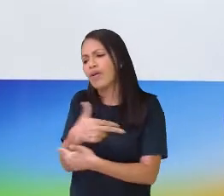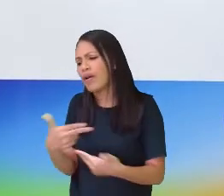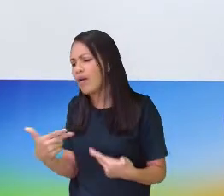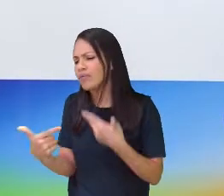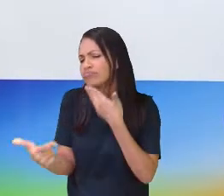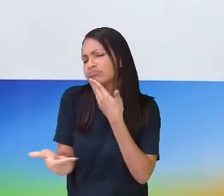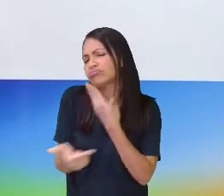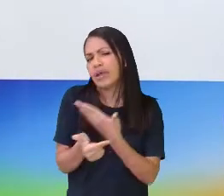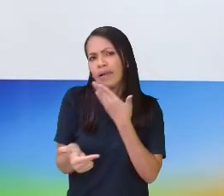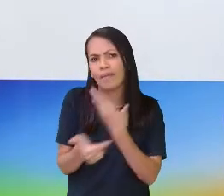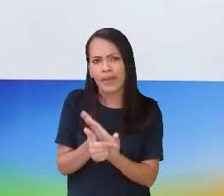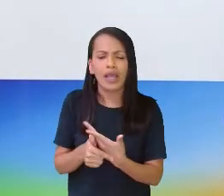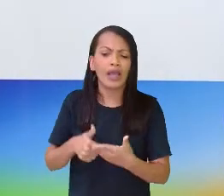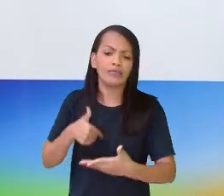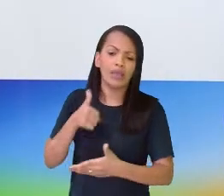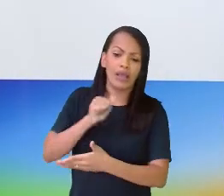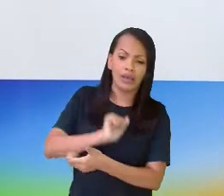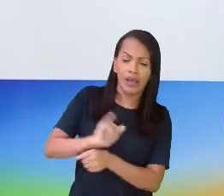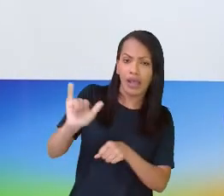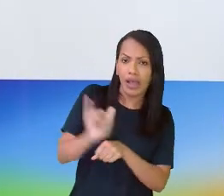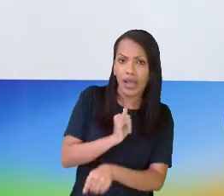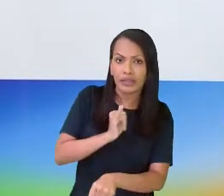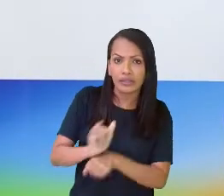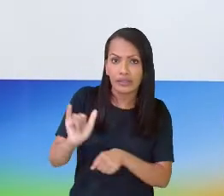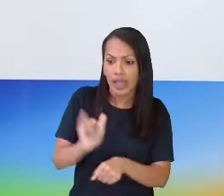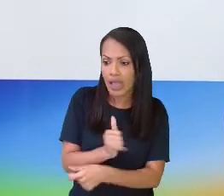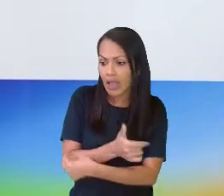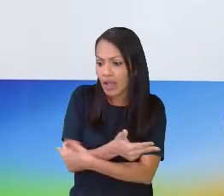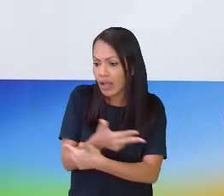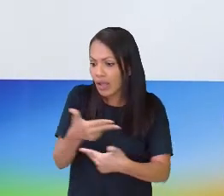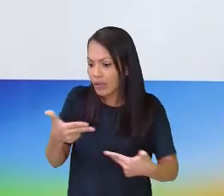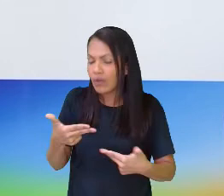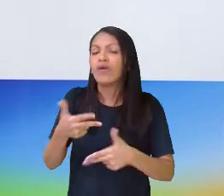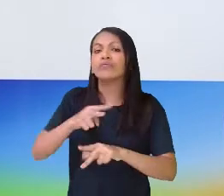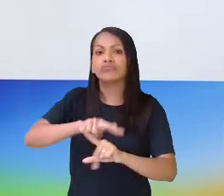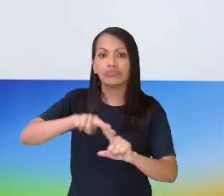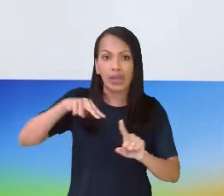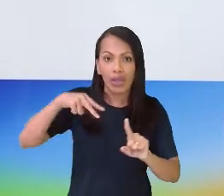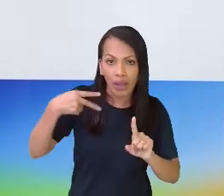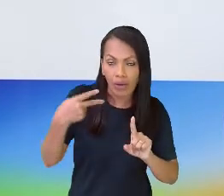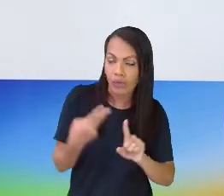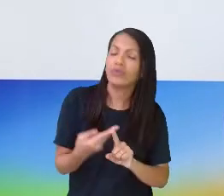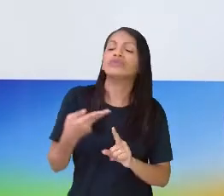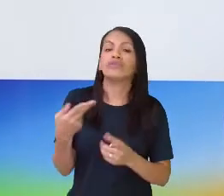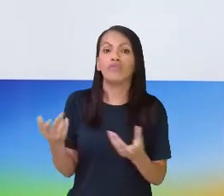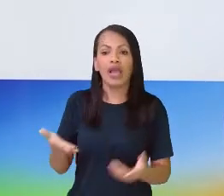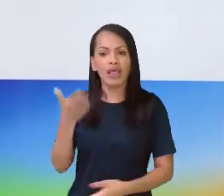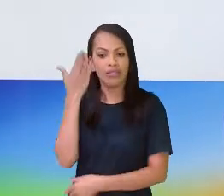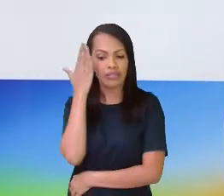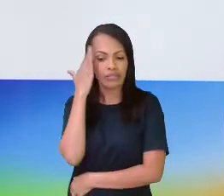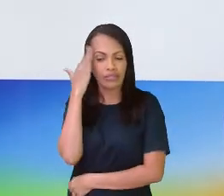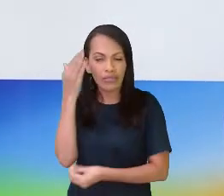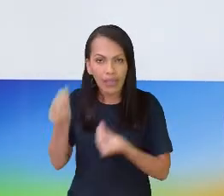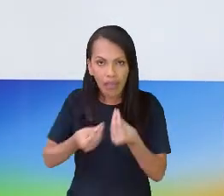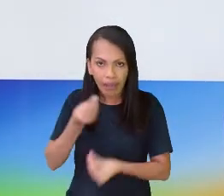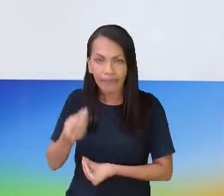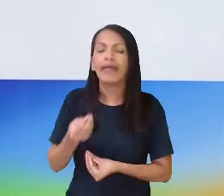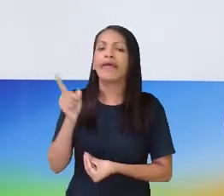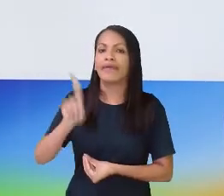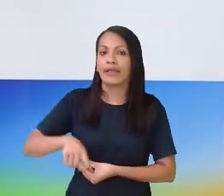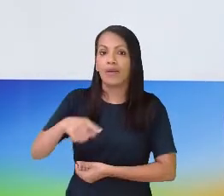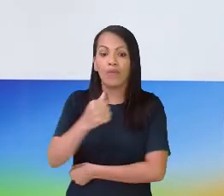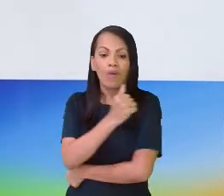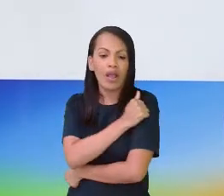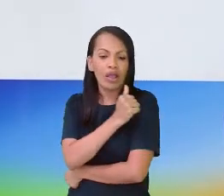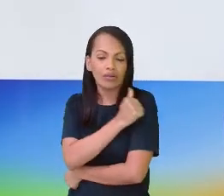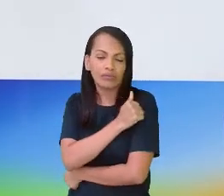aspectos, as estratégias, os recursos que a gente vai explorar durante essa temática, né, a avaliação para o estudante com